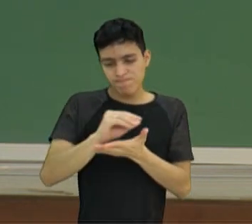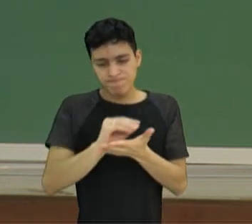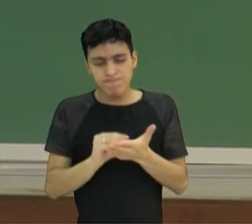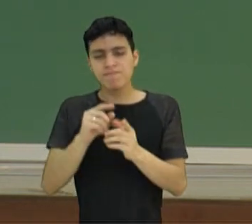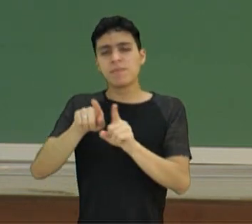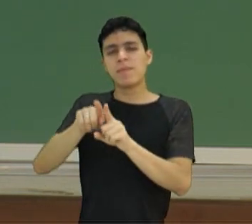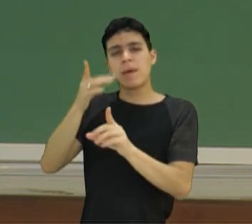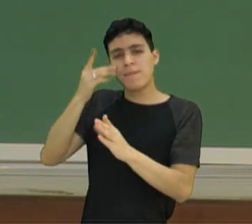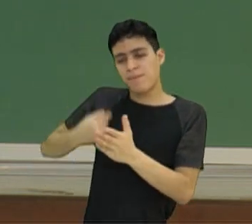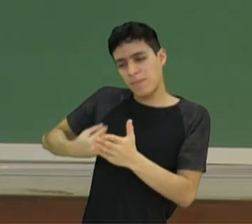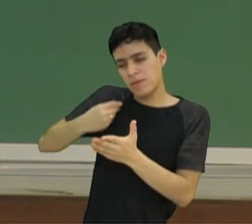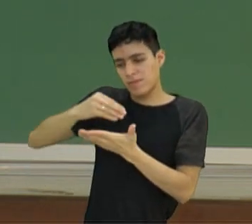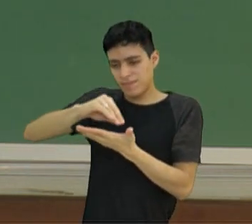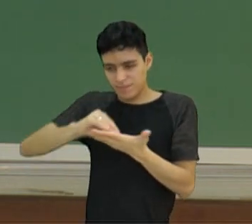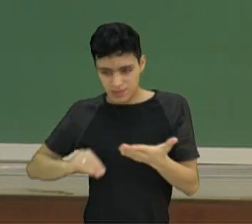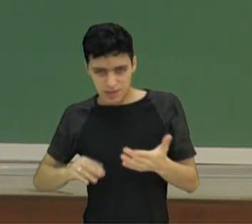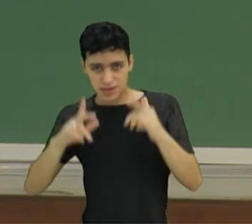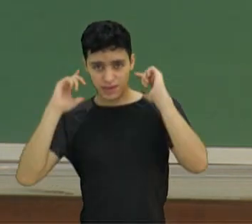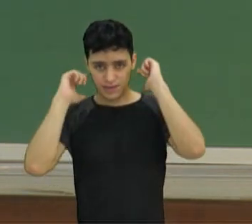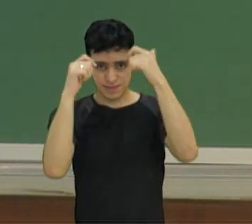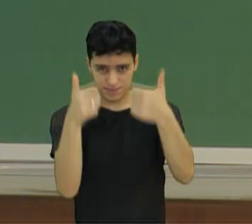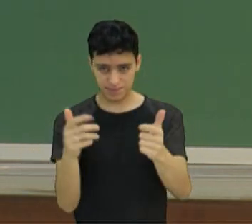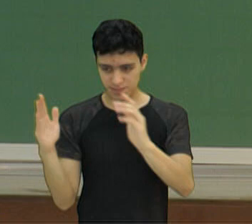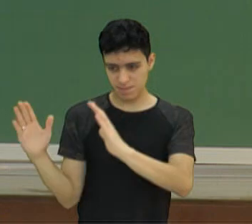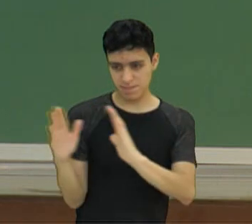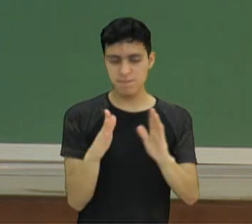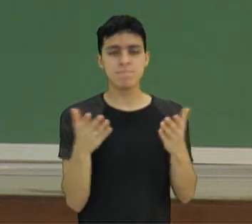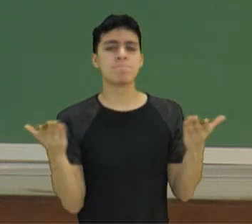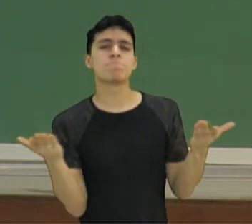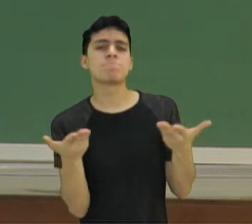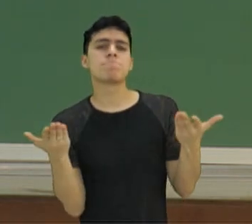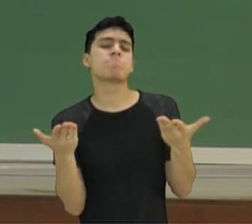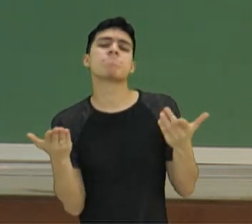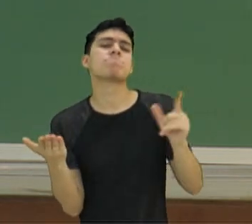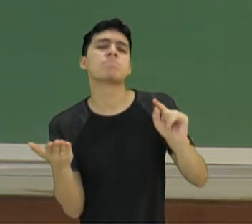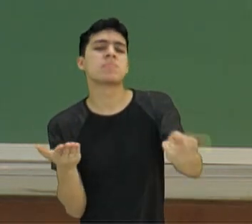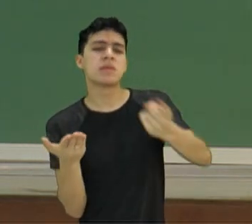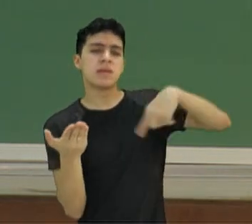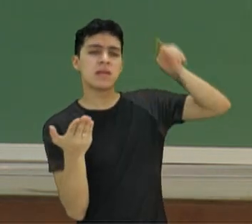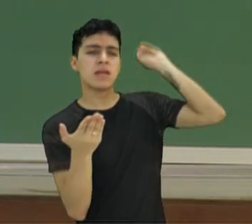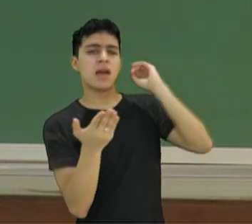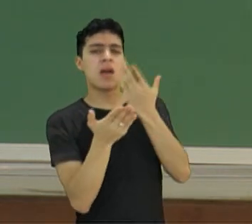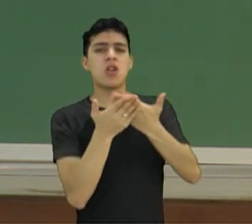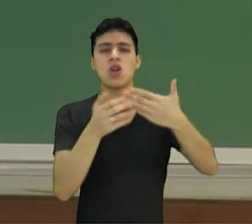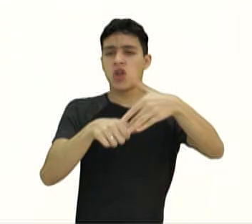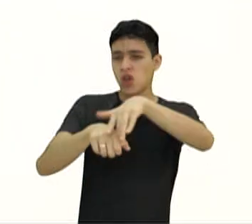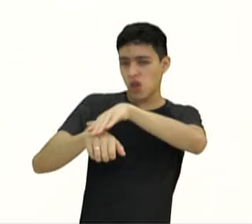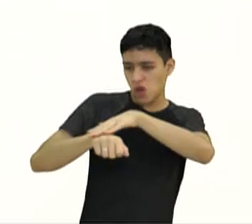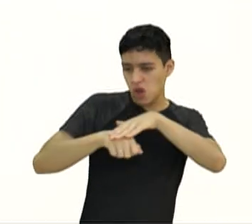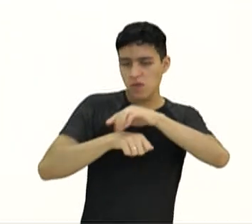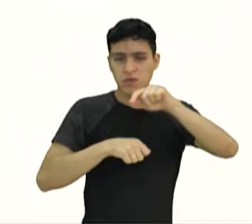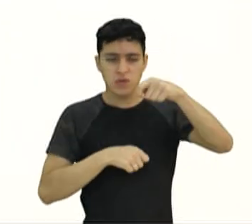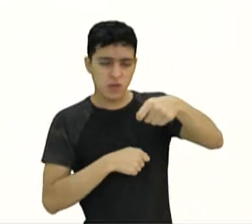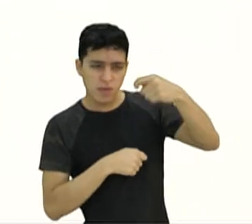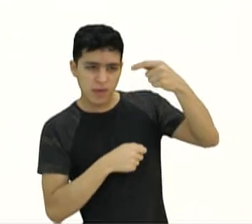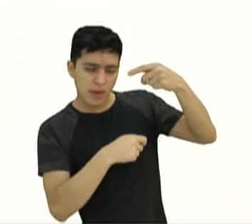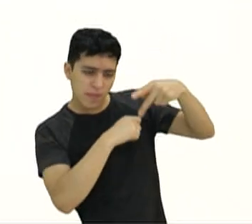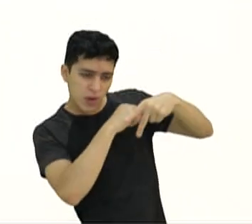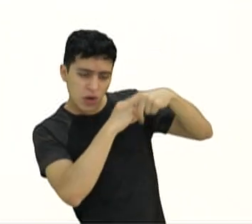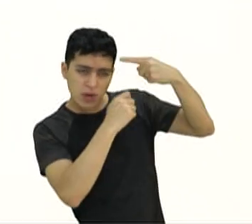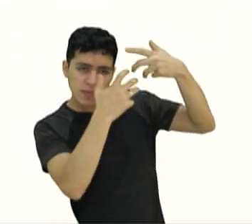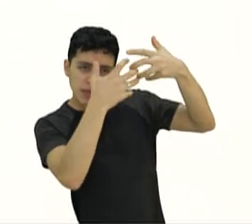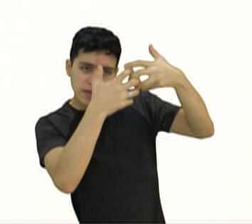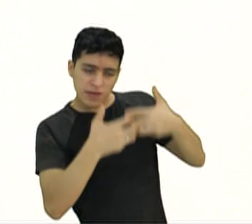presenças. Ok? E aí, o que que a gente conversou na aula passada, hein? Nós falamos sobre pronomes reflexivos